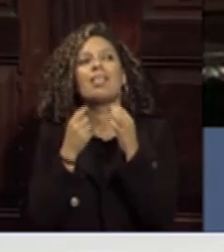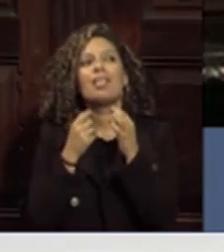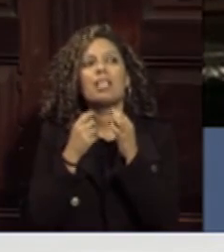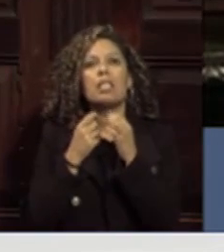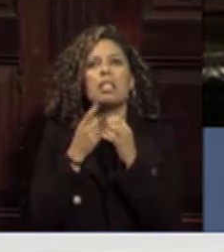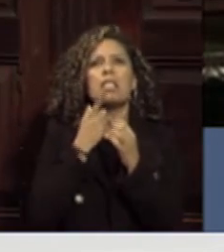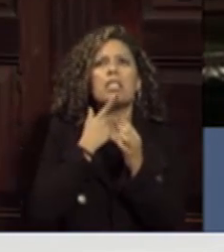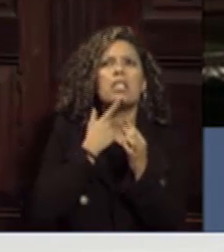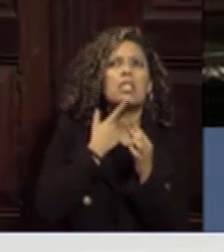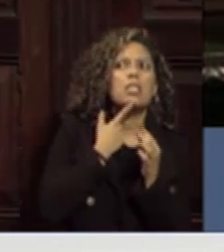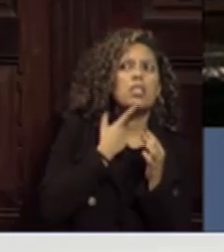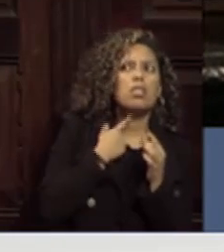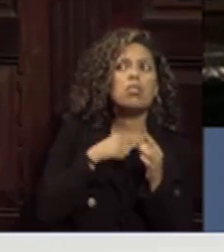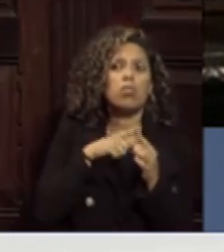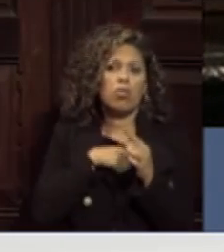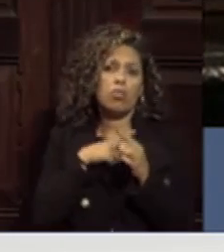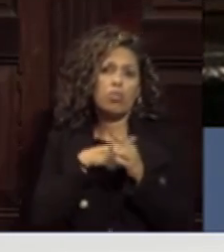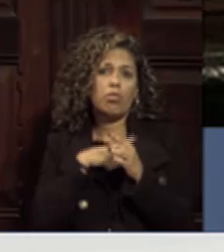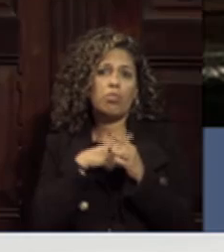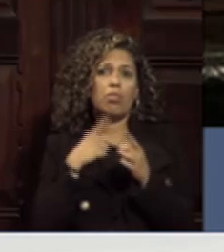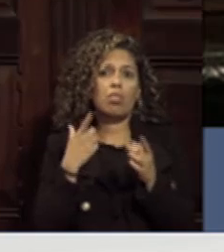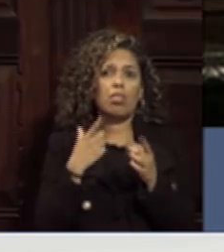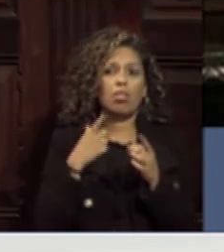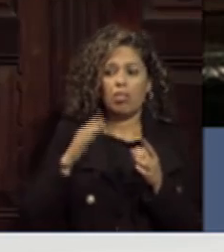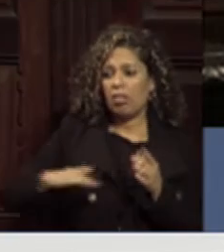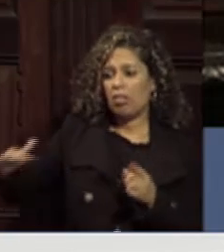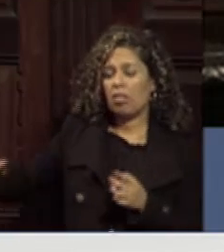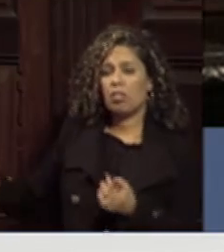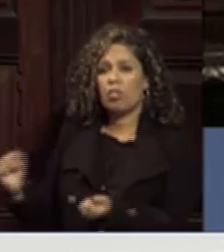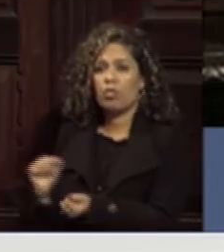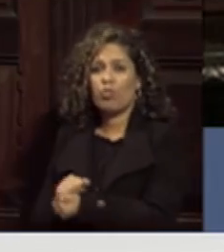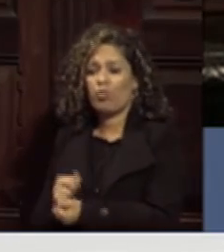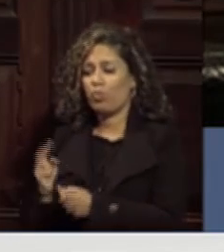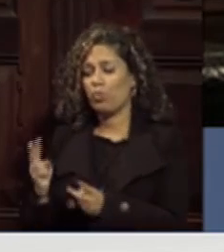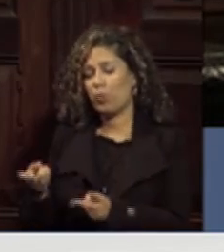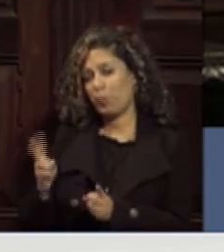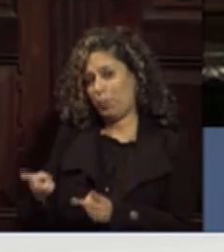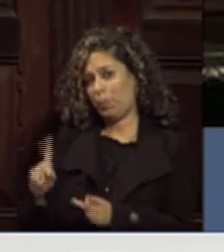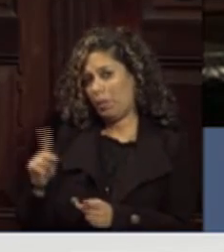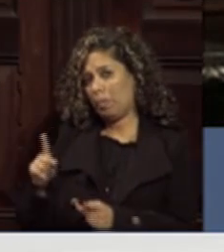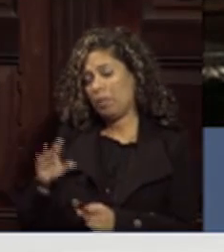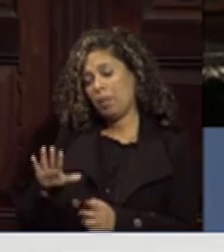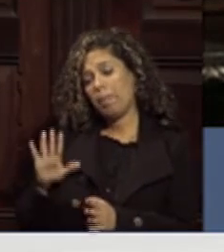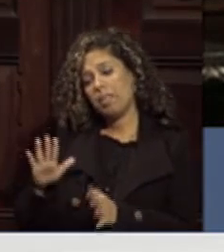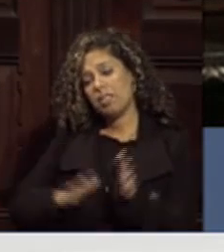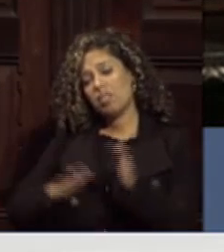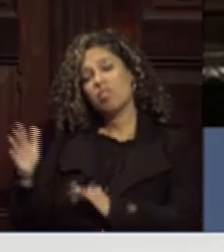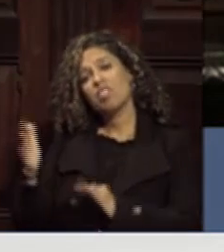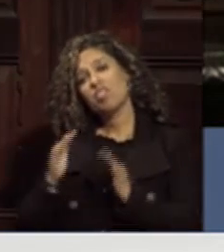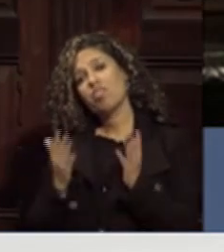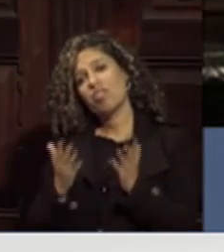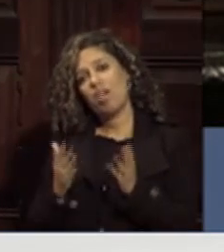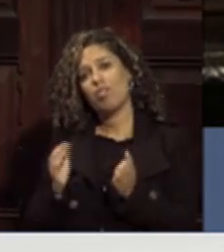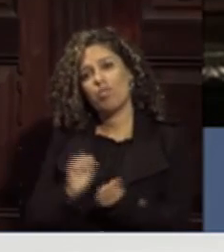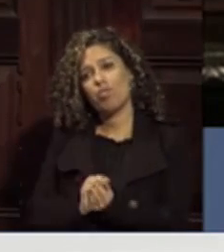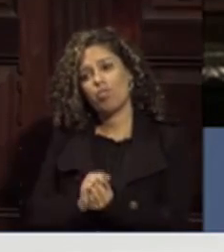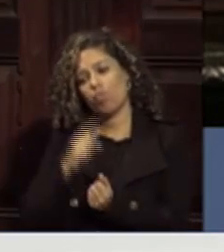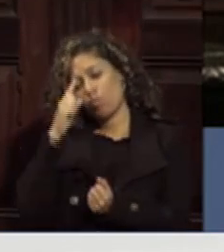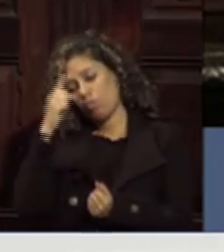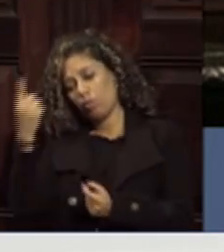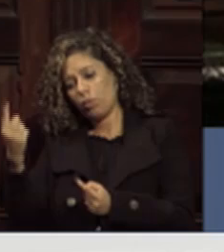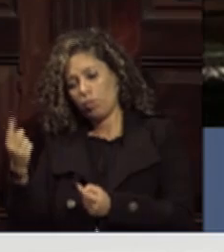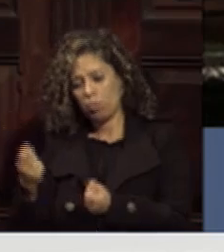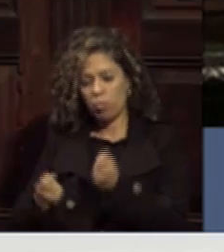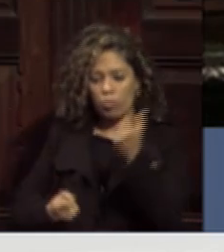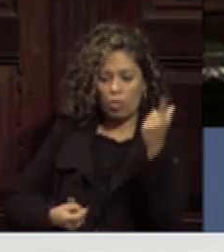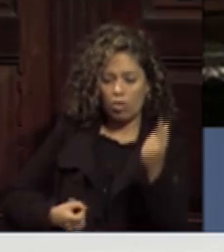que querem receber num final de semana, num período de férias, em uma data de aniversário dessas crianças